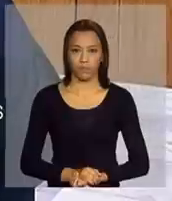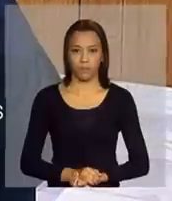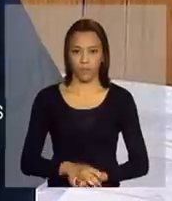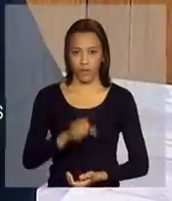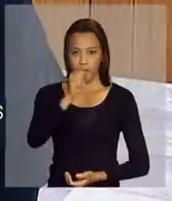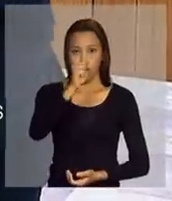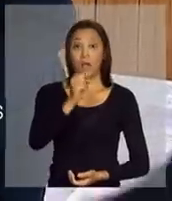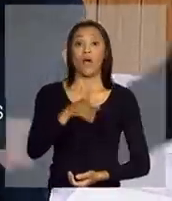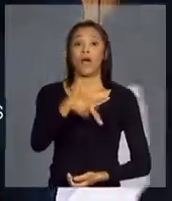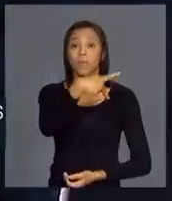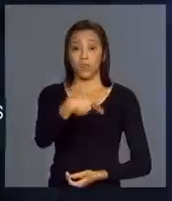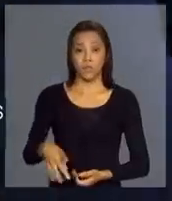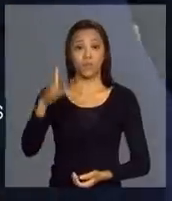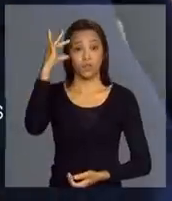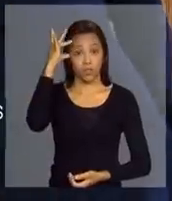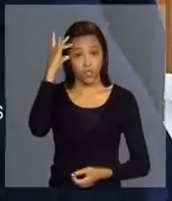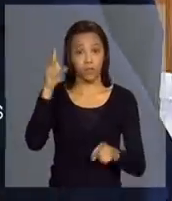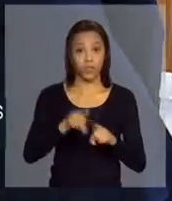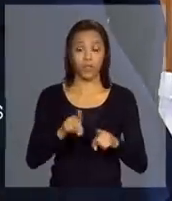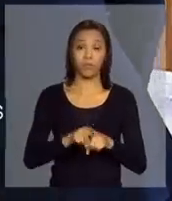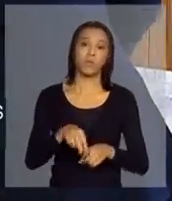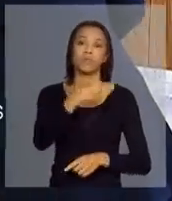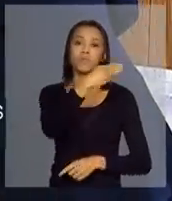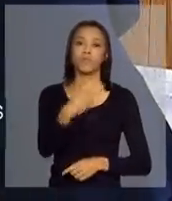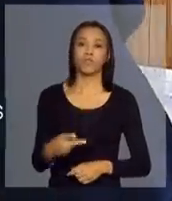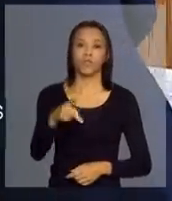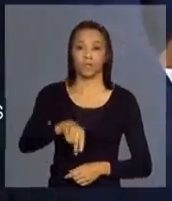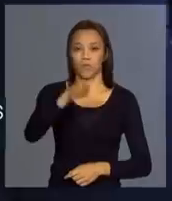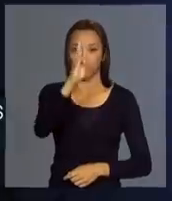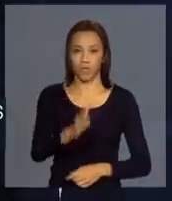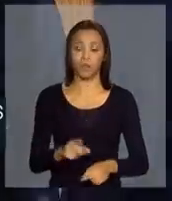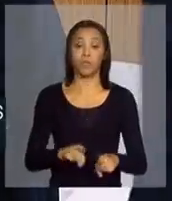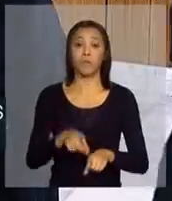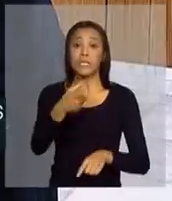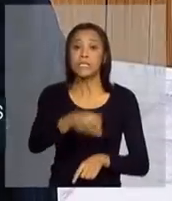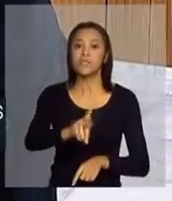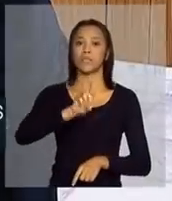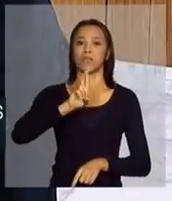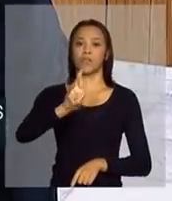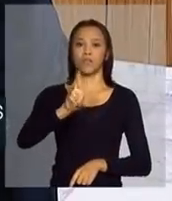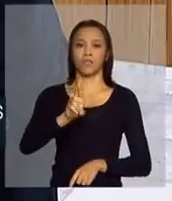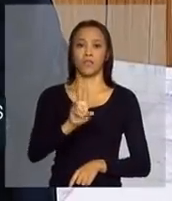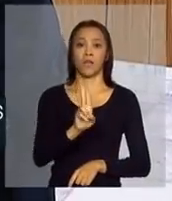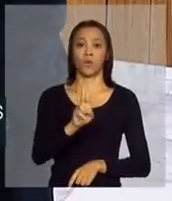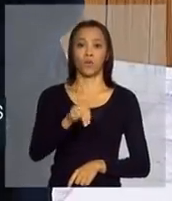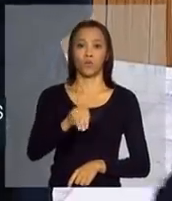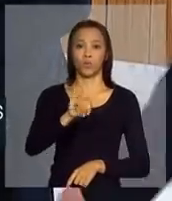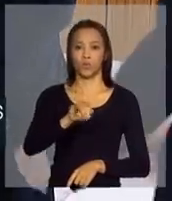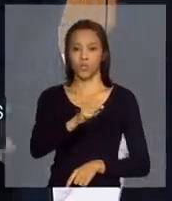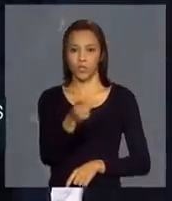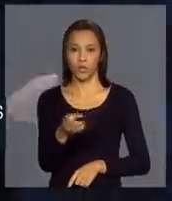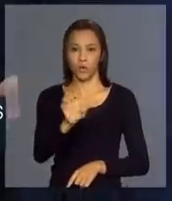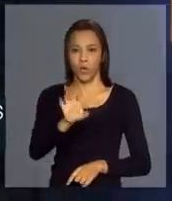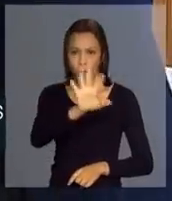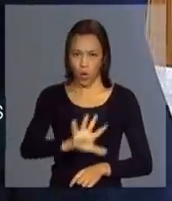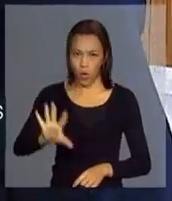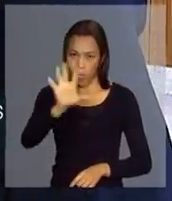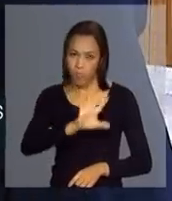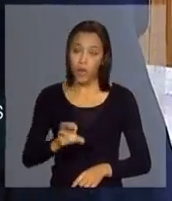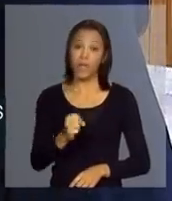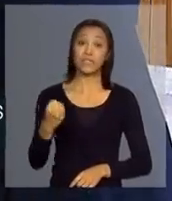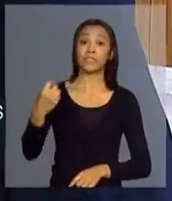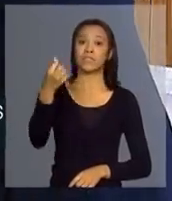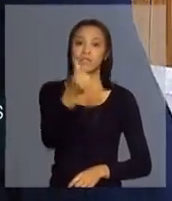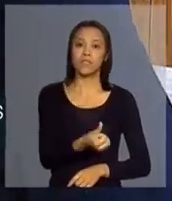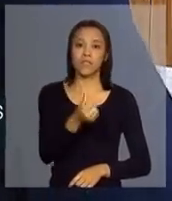Presidenta Dilma Rousseff, ministros brasileiros e os líderes da União Europeia participam da sexta